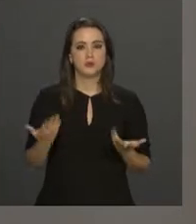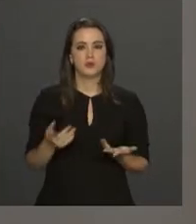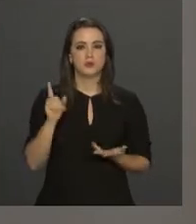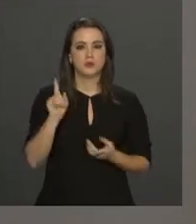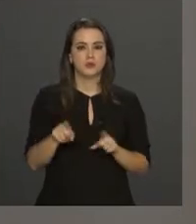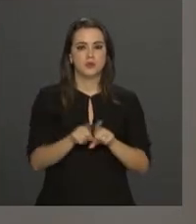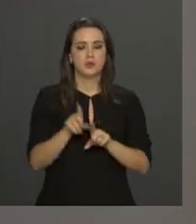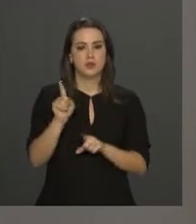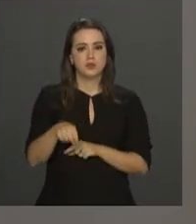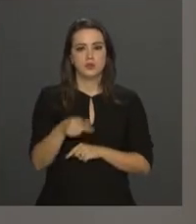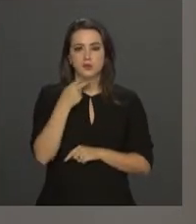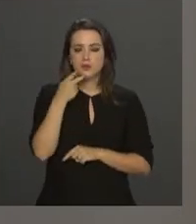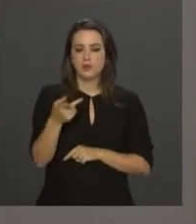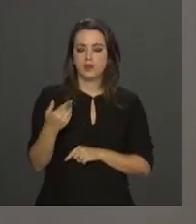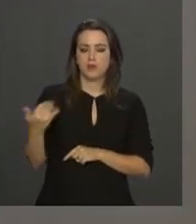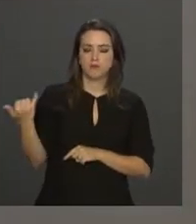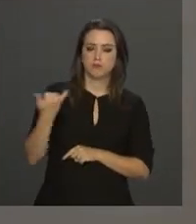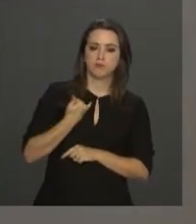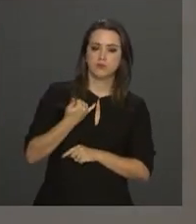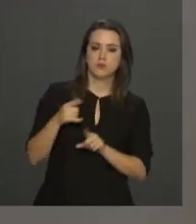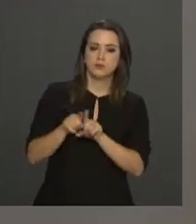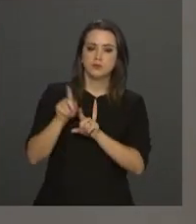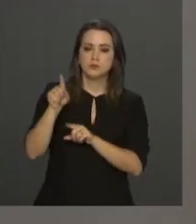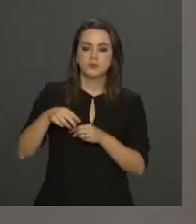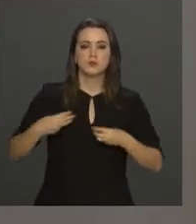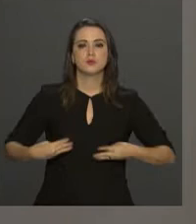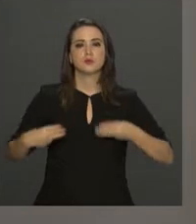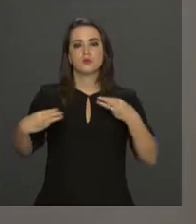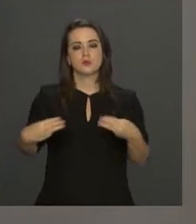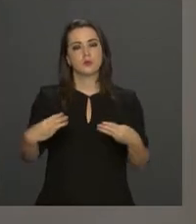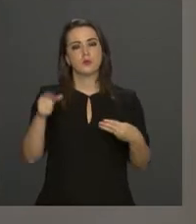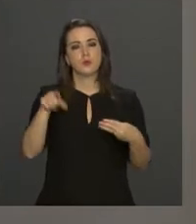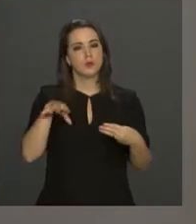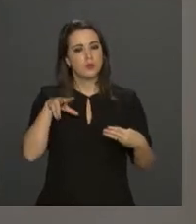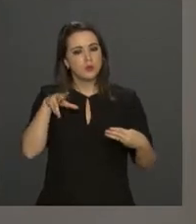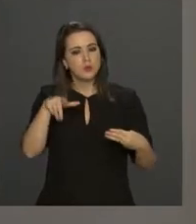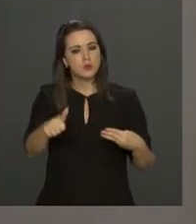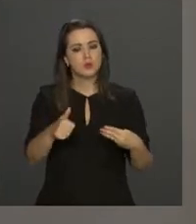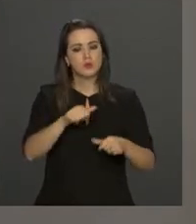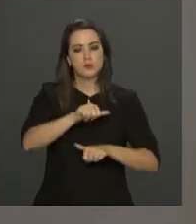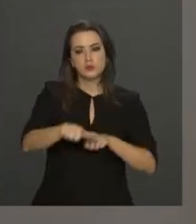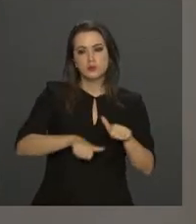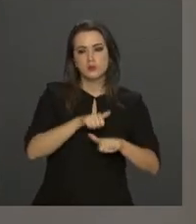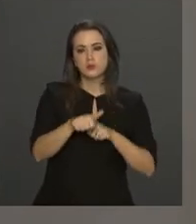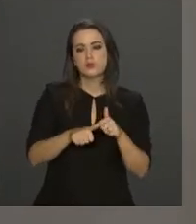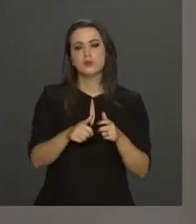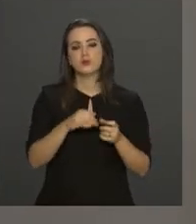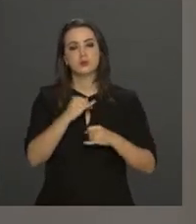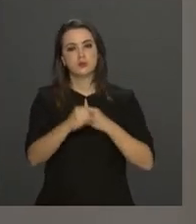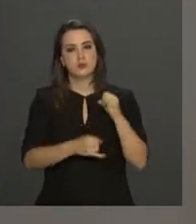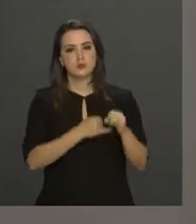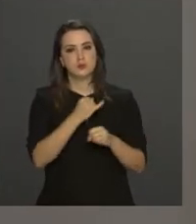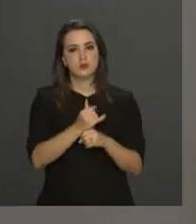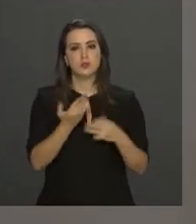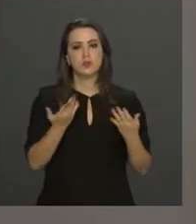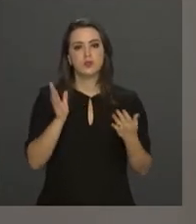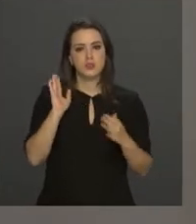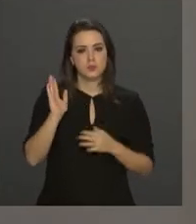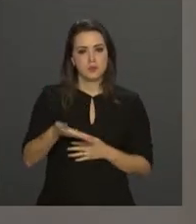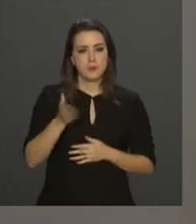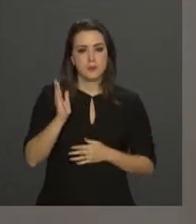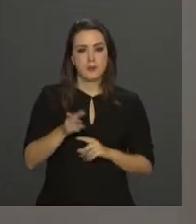é dizia-me o ministro esteves que toda a transformação digital que já